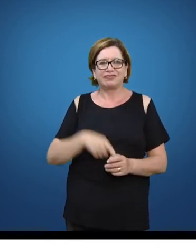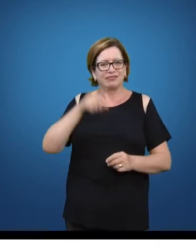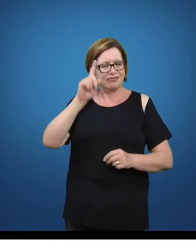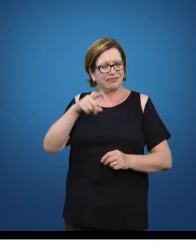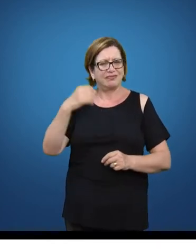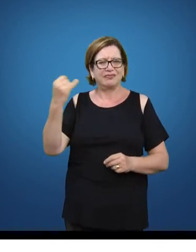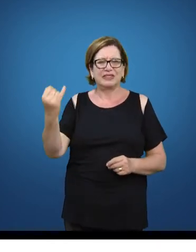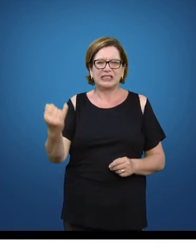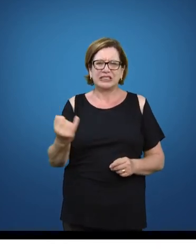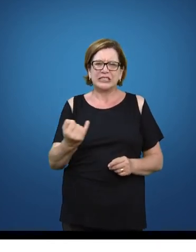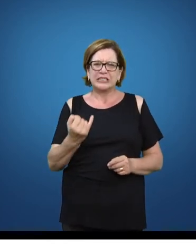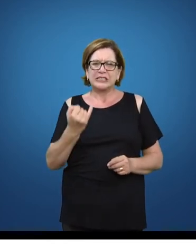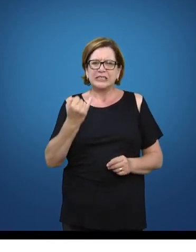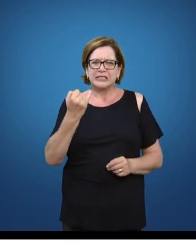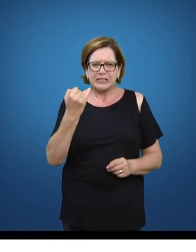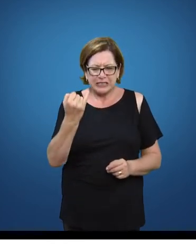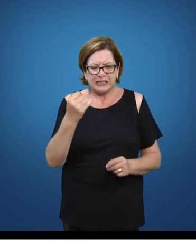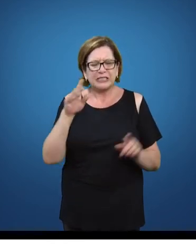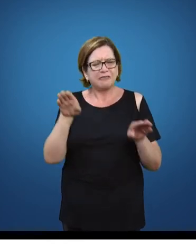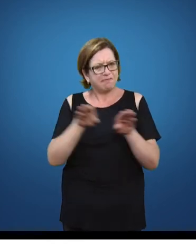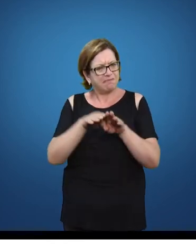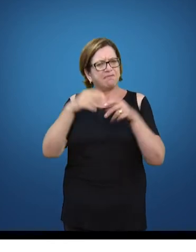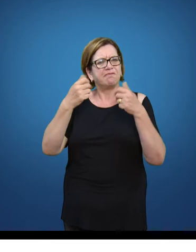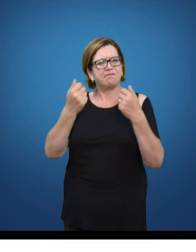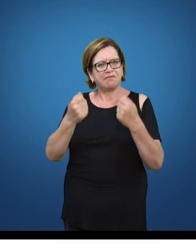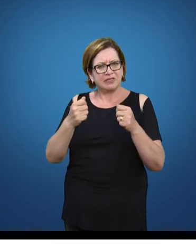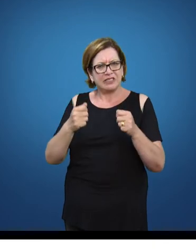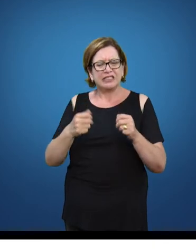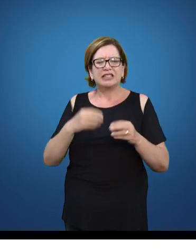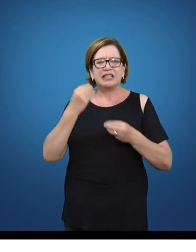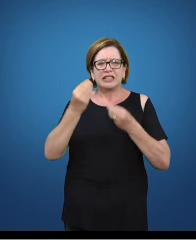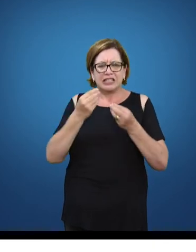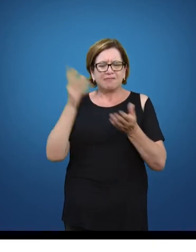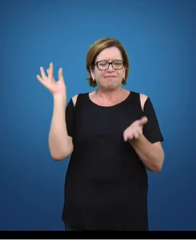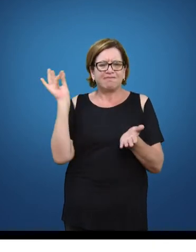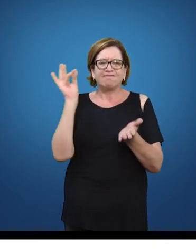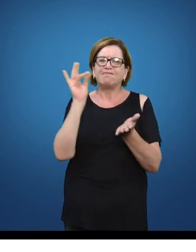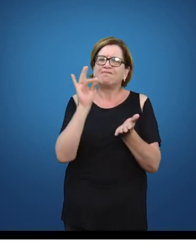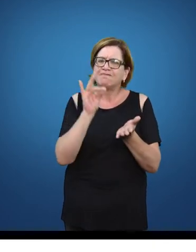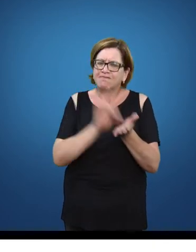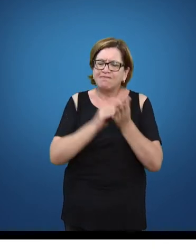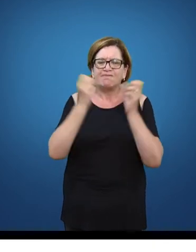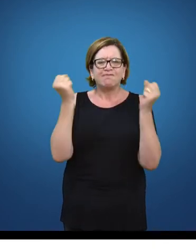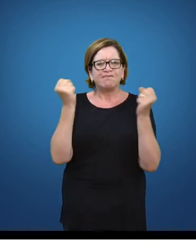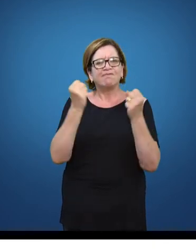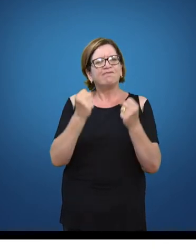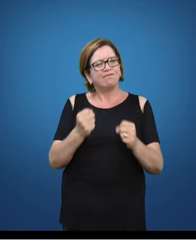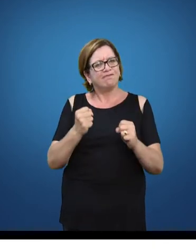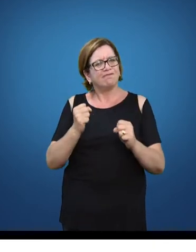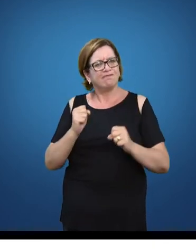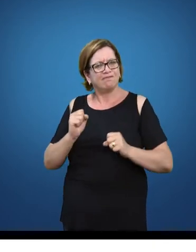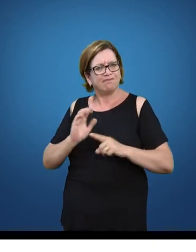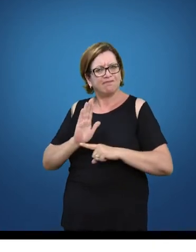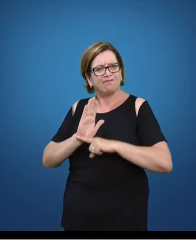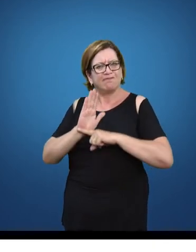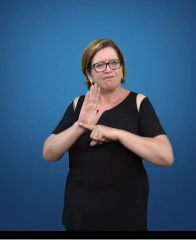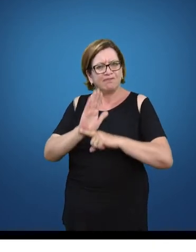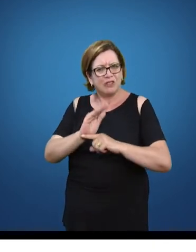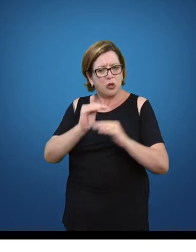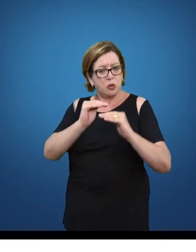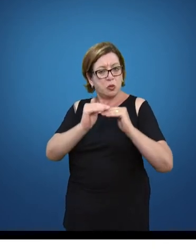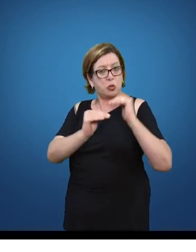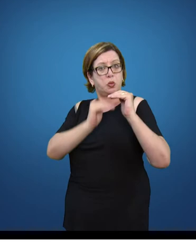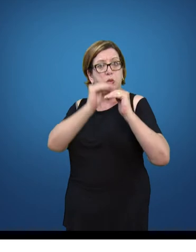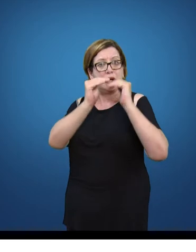é um ponto extremamente necessário para que realmente nós possamos atingir os índices